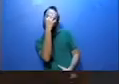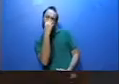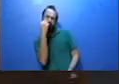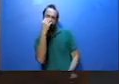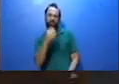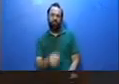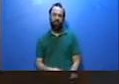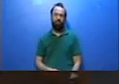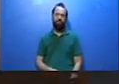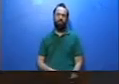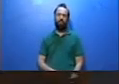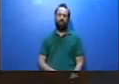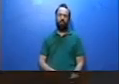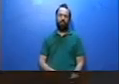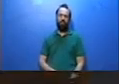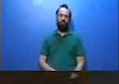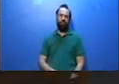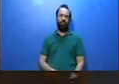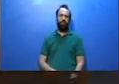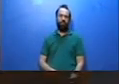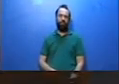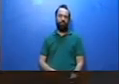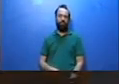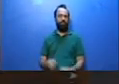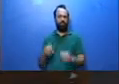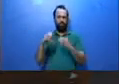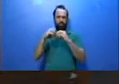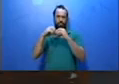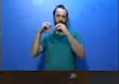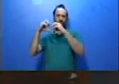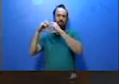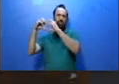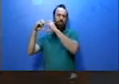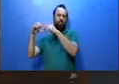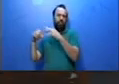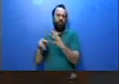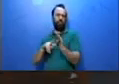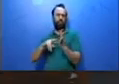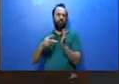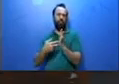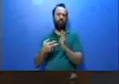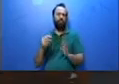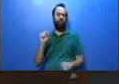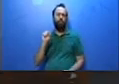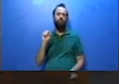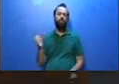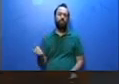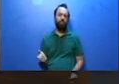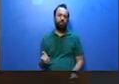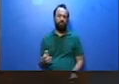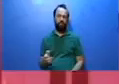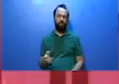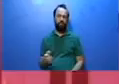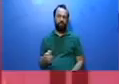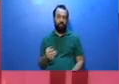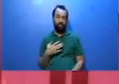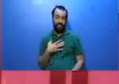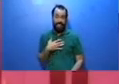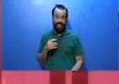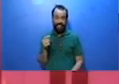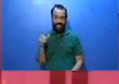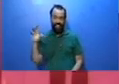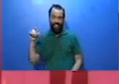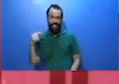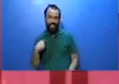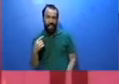ver se você prestou atenção na aula. O que significa aqueles coraçõezinhos saindo da cabecinha dos personagens em cima? Ai, eu sei,